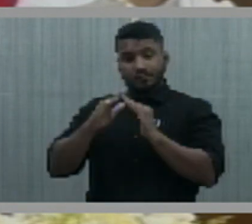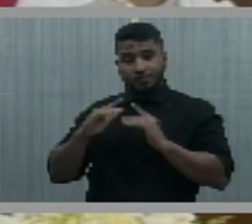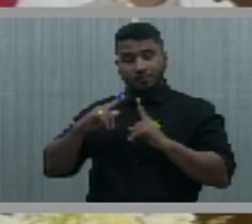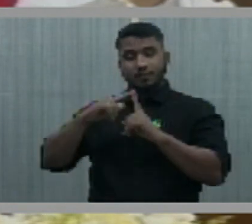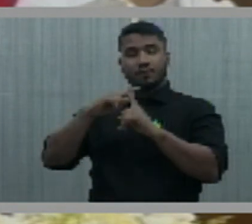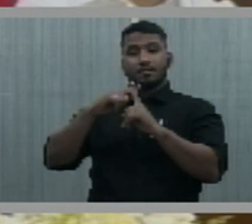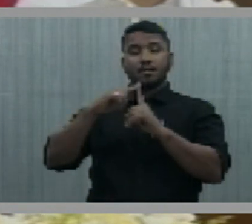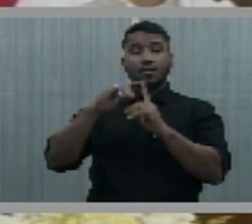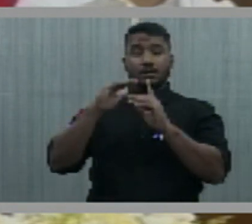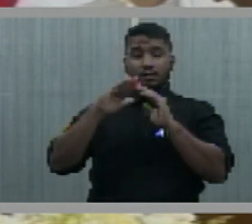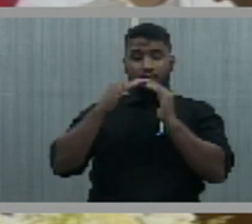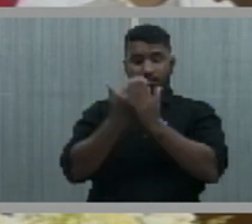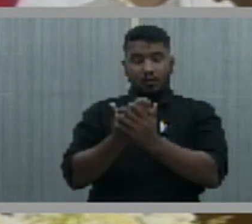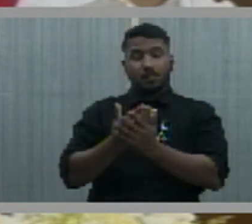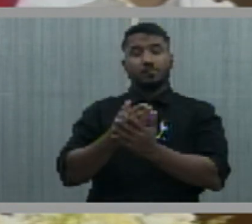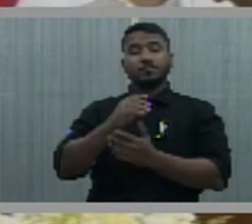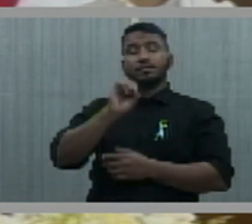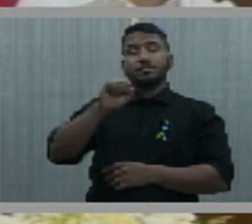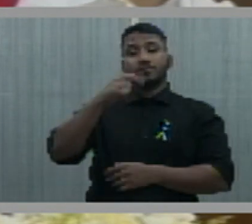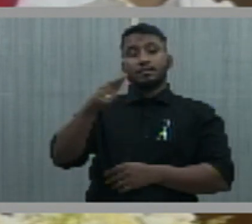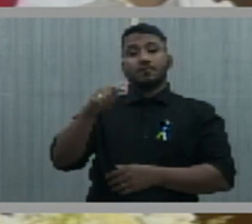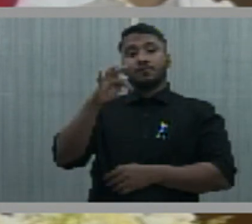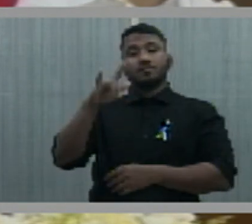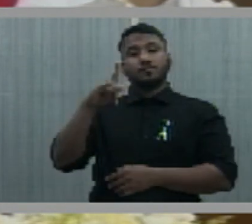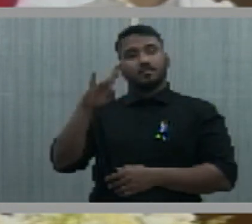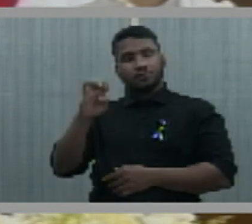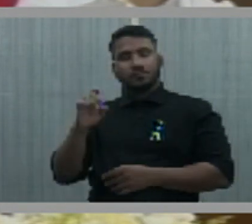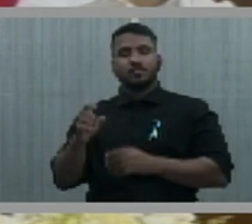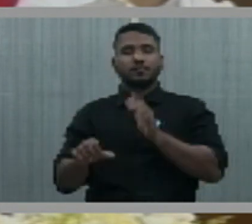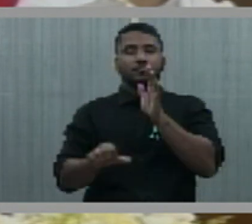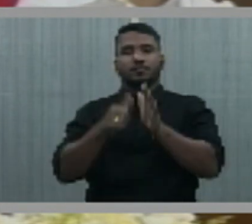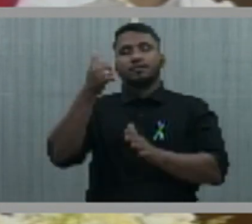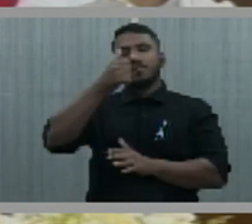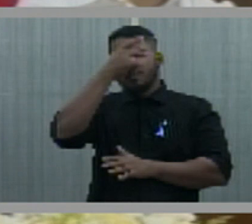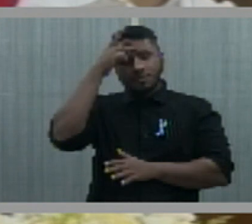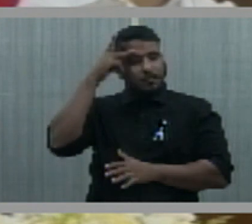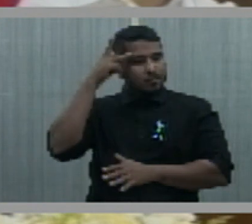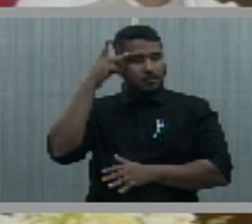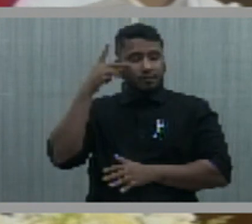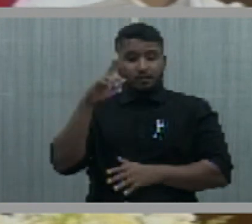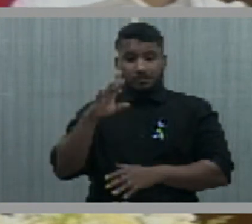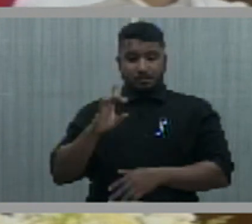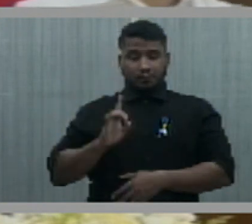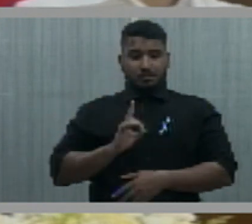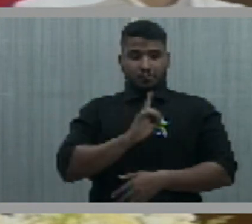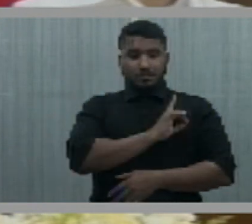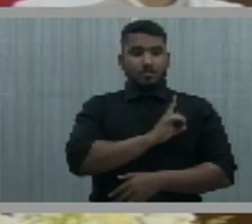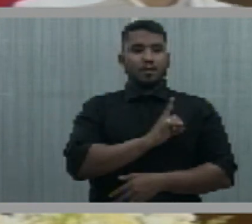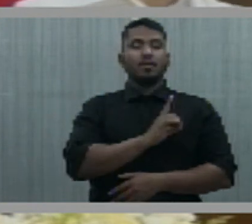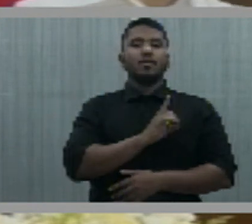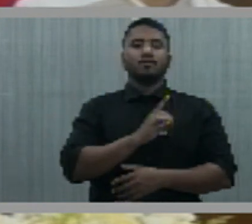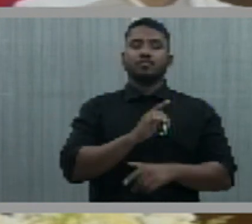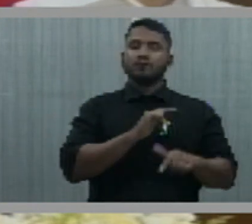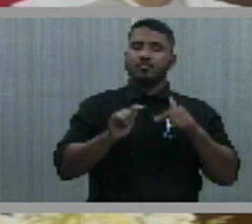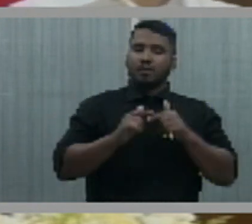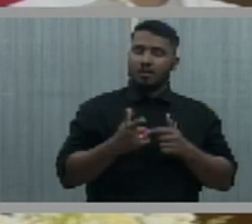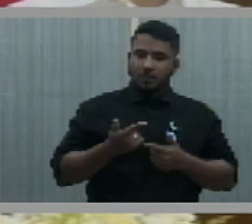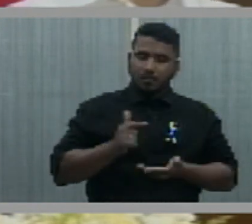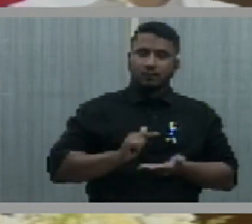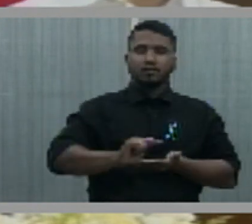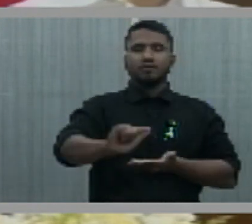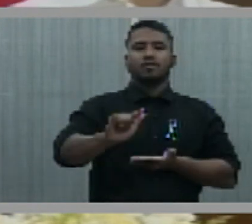Diaconal São Felipe, com seus primeiros candidatos ao diaconato permanente.